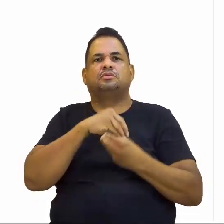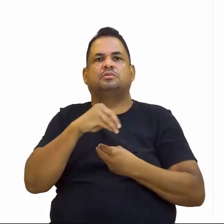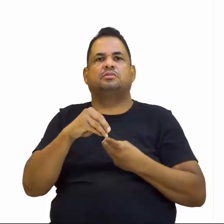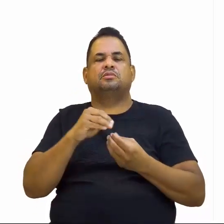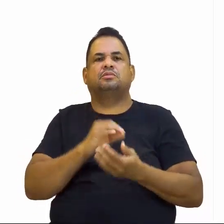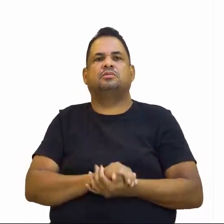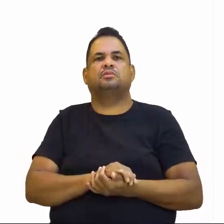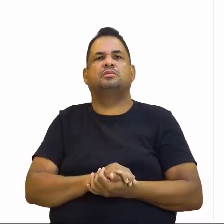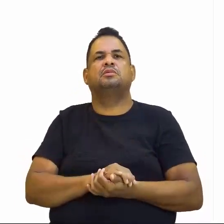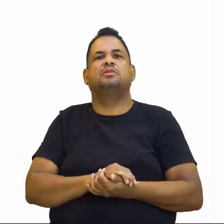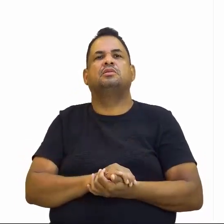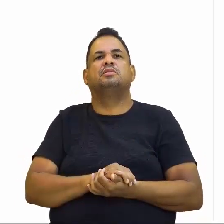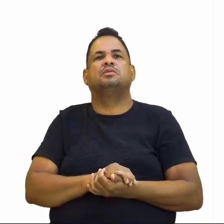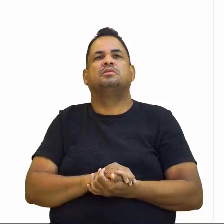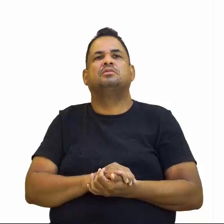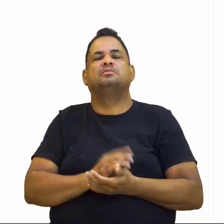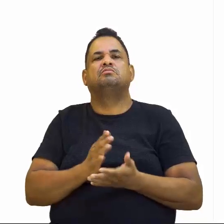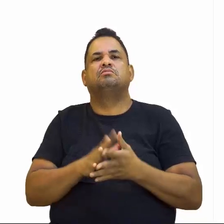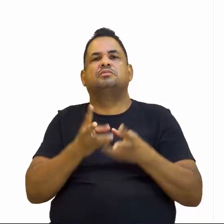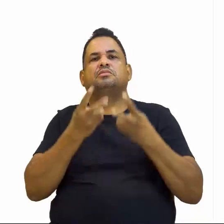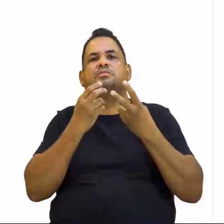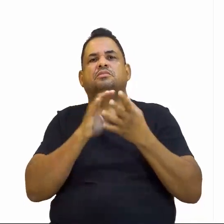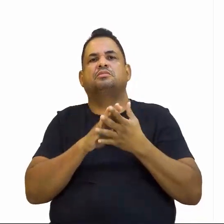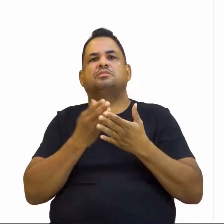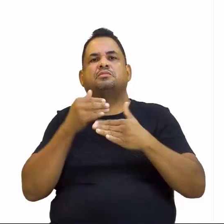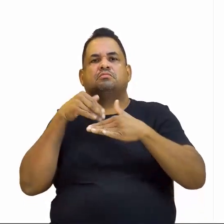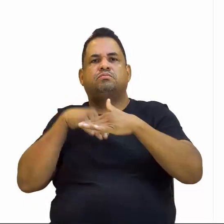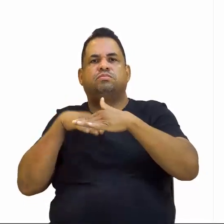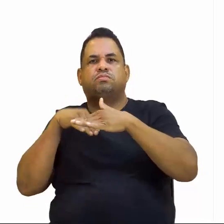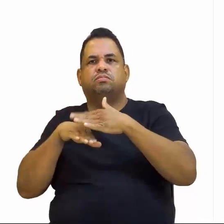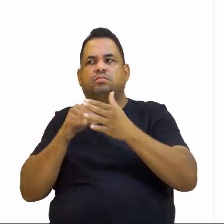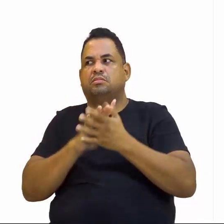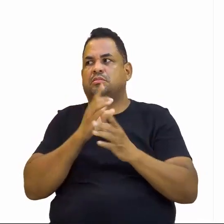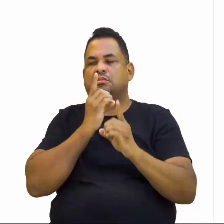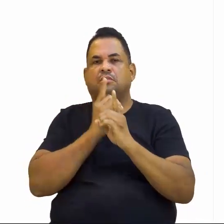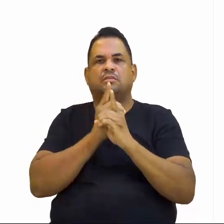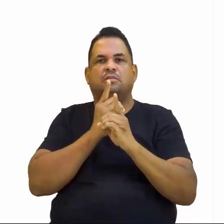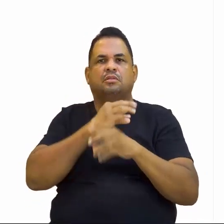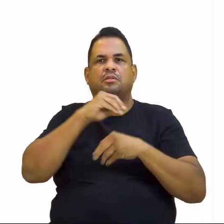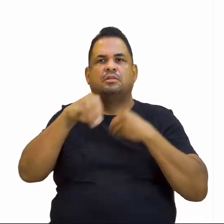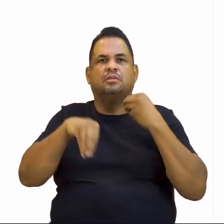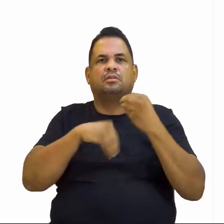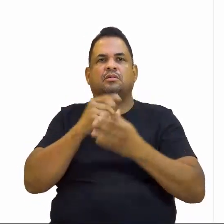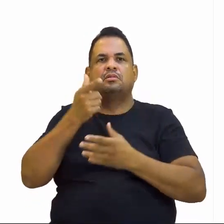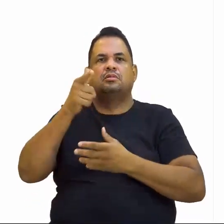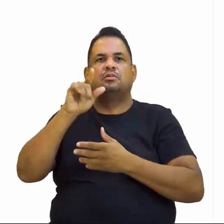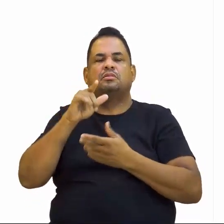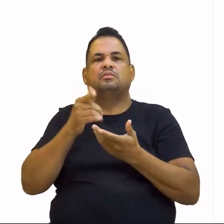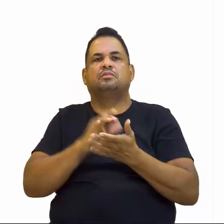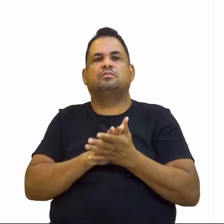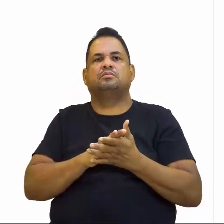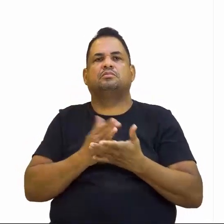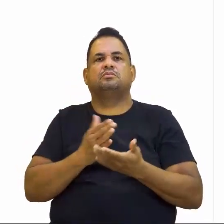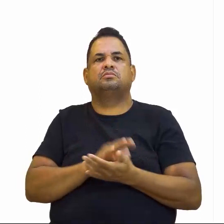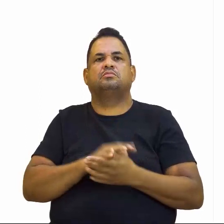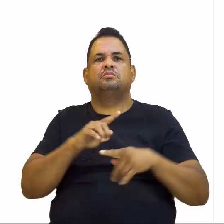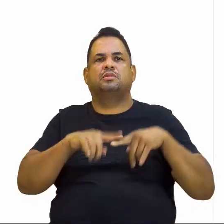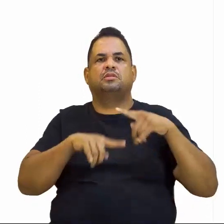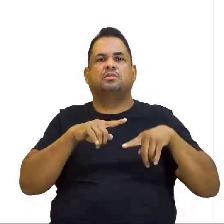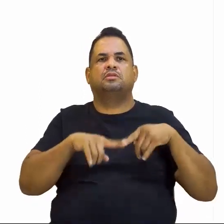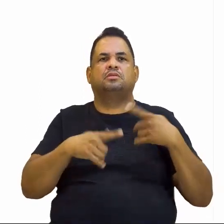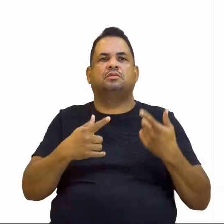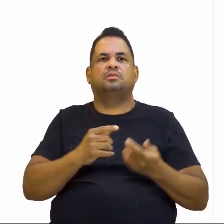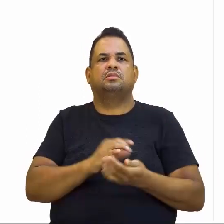Esse sal misto ele é obtido de depósitos onde se encontra misturados a outros minerais. Ali a